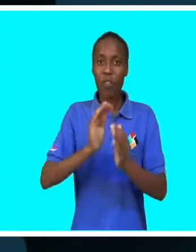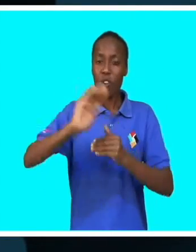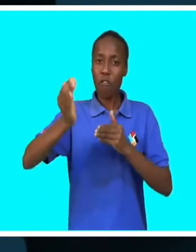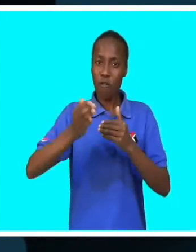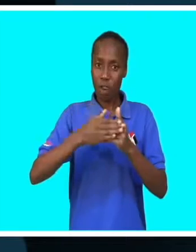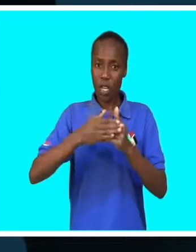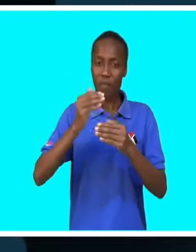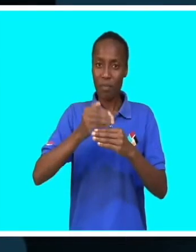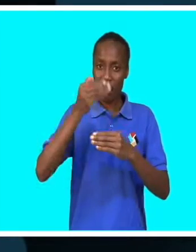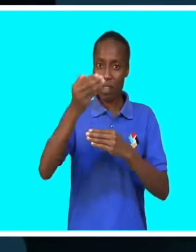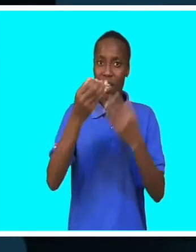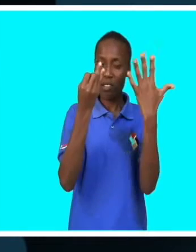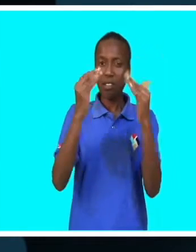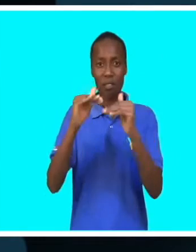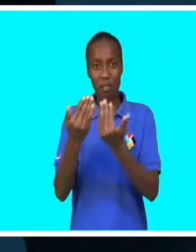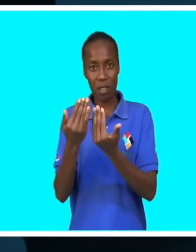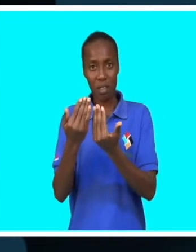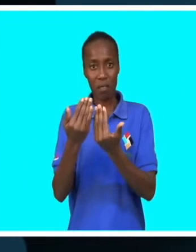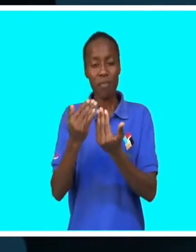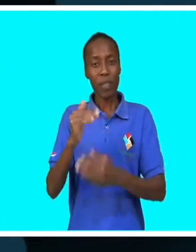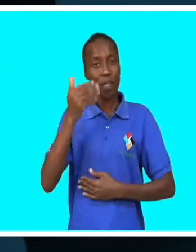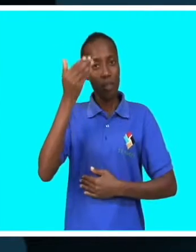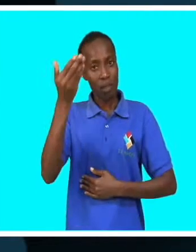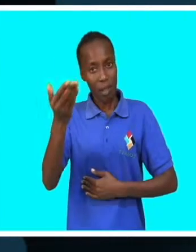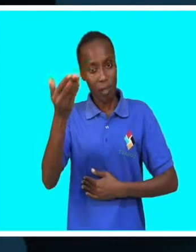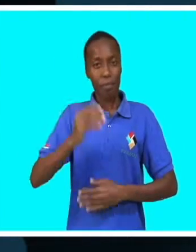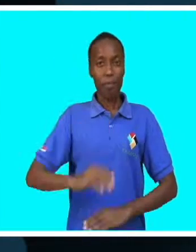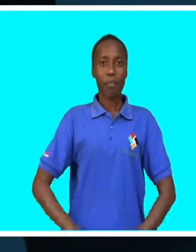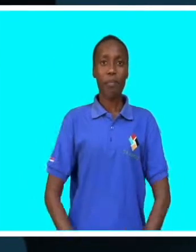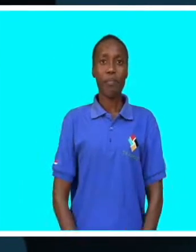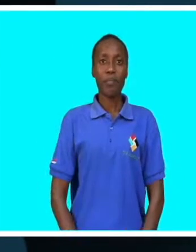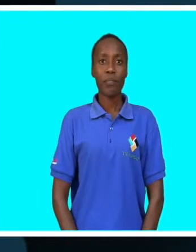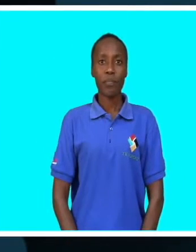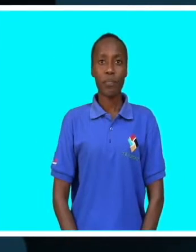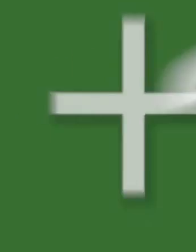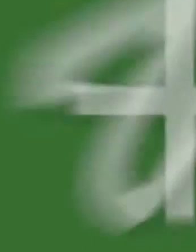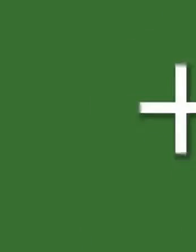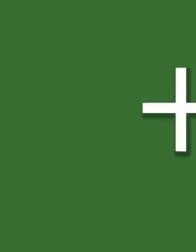audiência. Nós voltamos daqui a sete dias. Até lá.